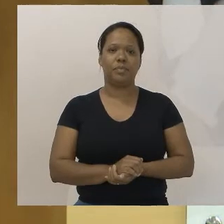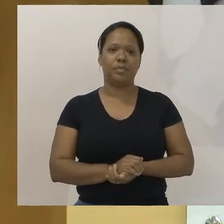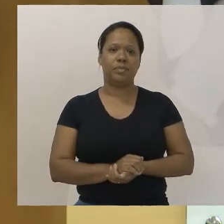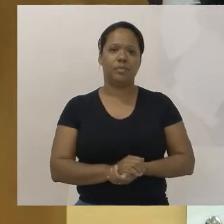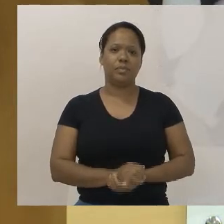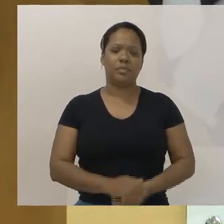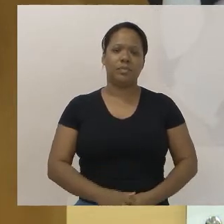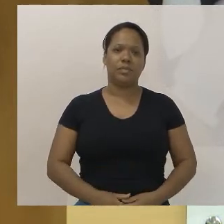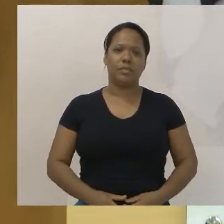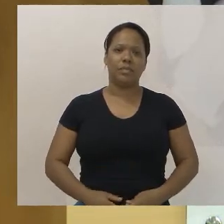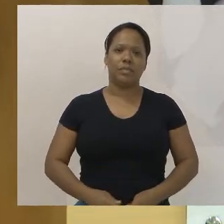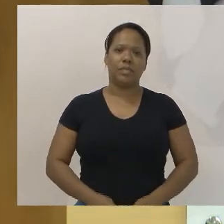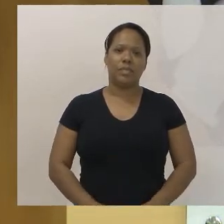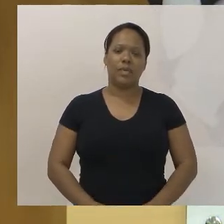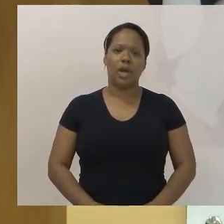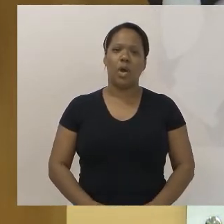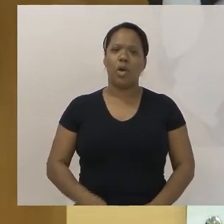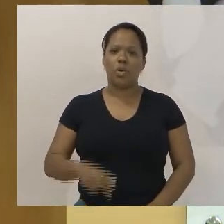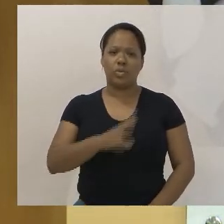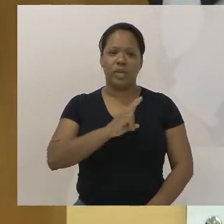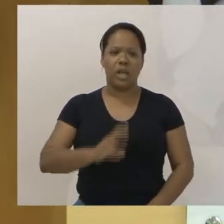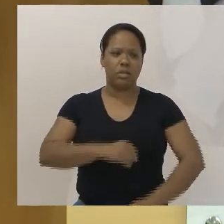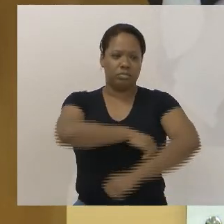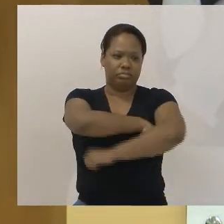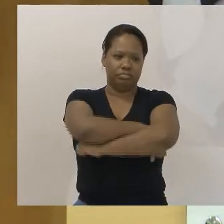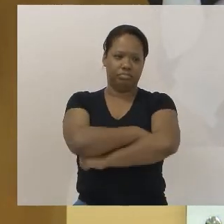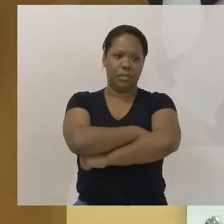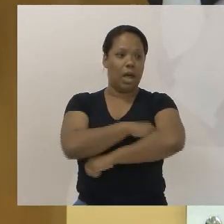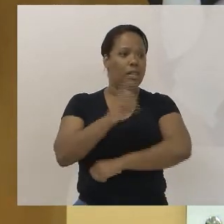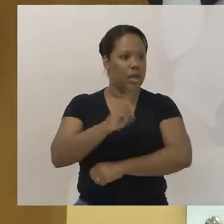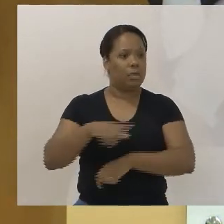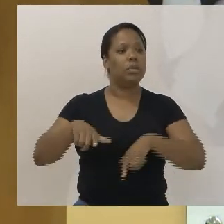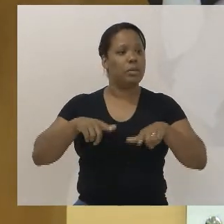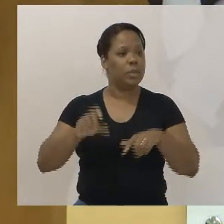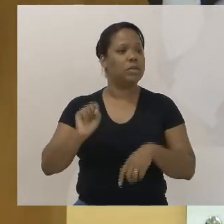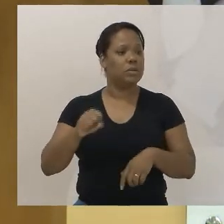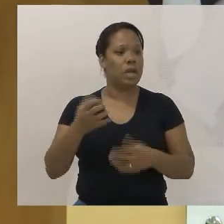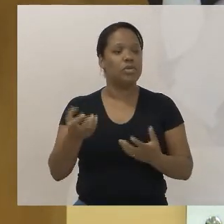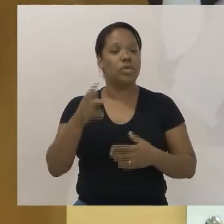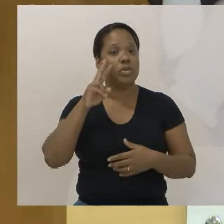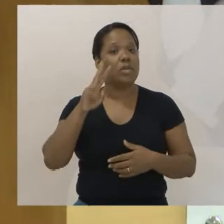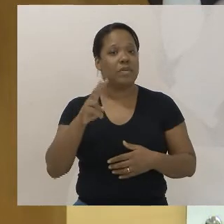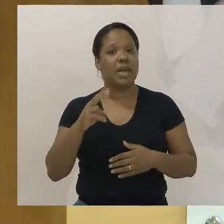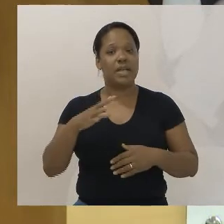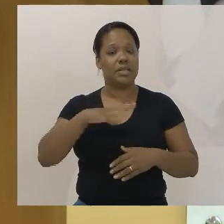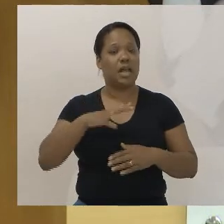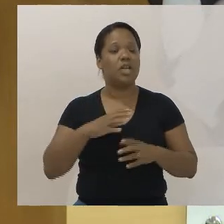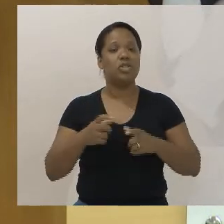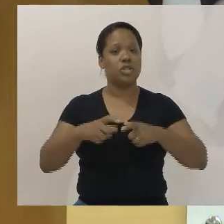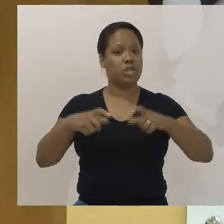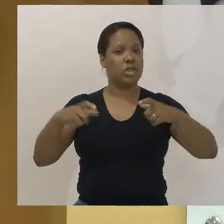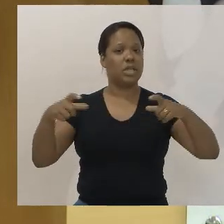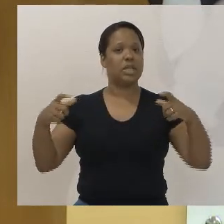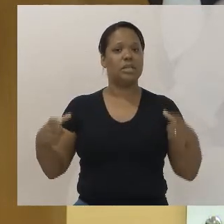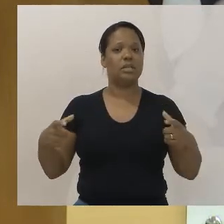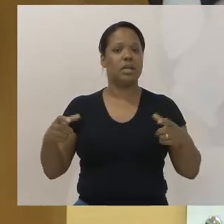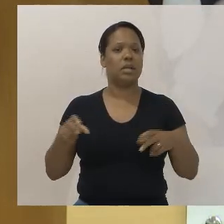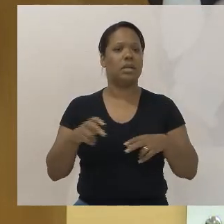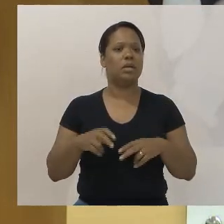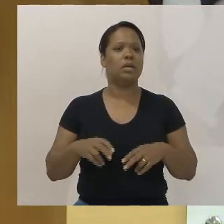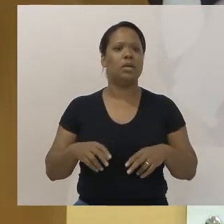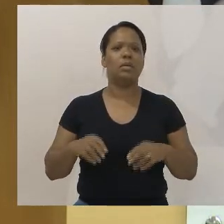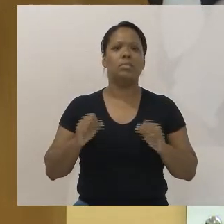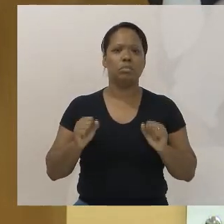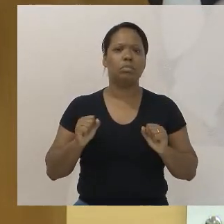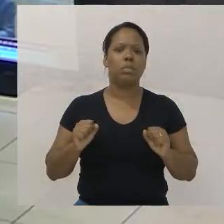os vereadores aqui está de braços cruzados estamos trabalhando agora nós queremos ver também o crescimento da cidade por isso pois não